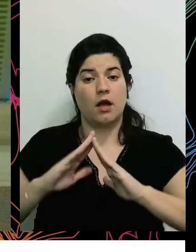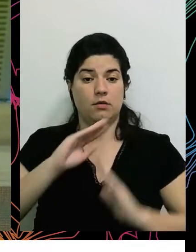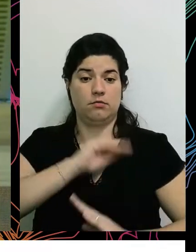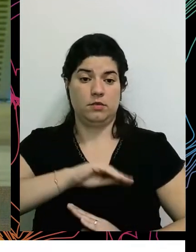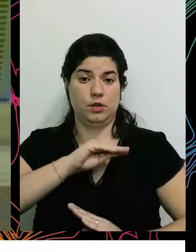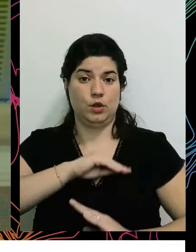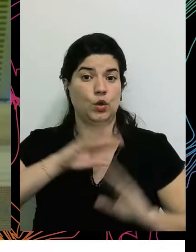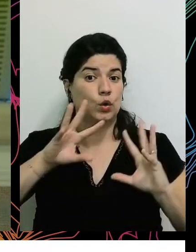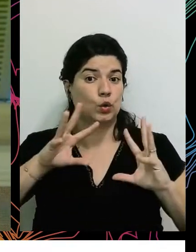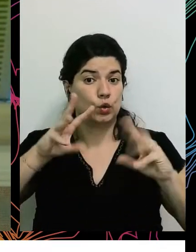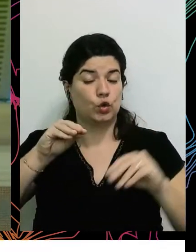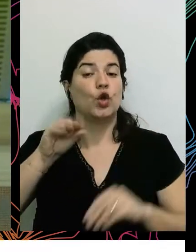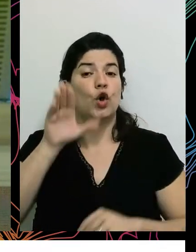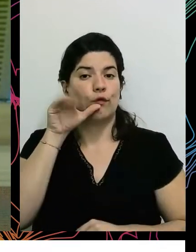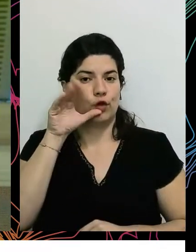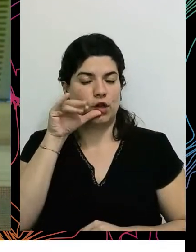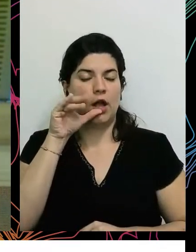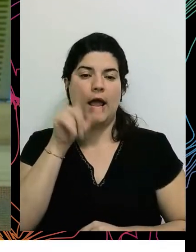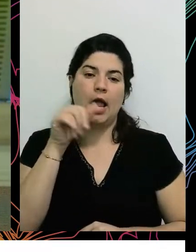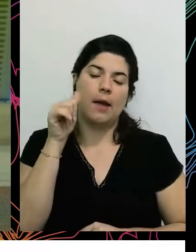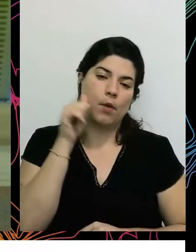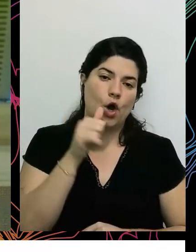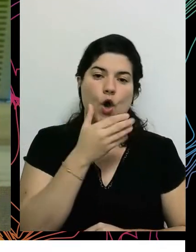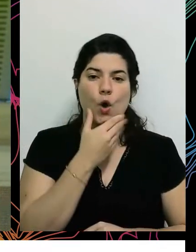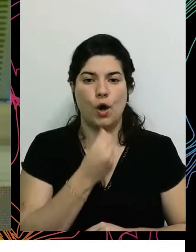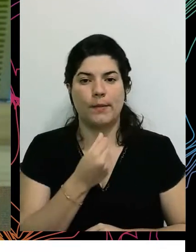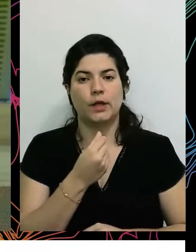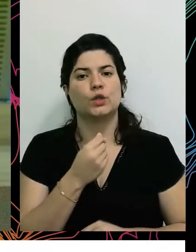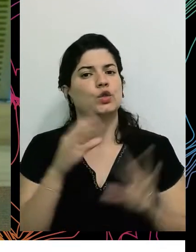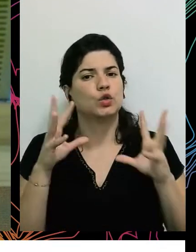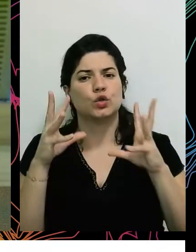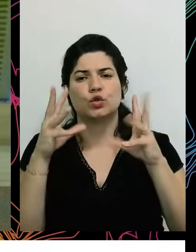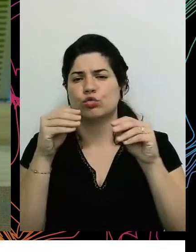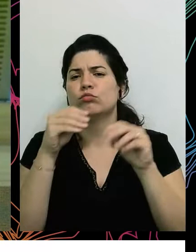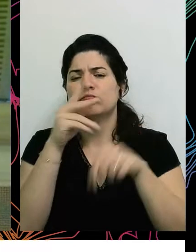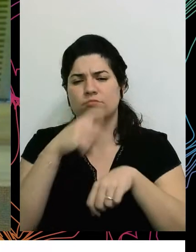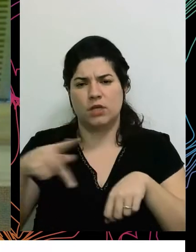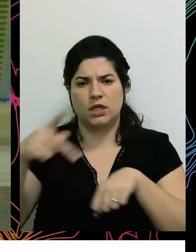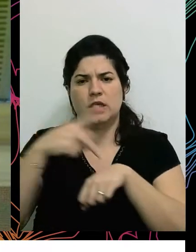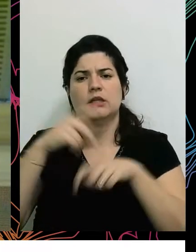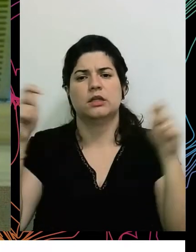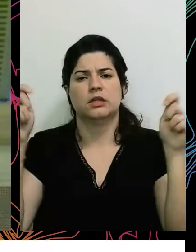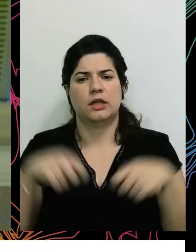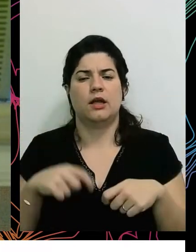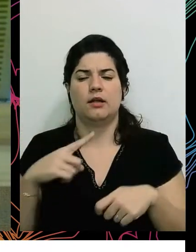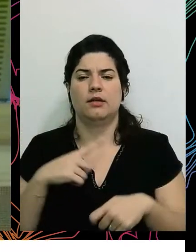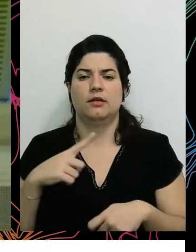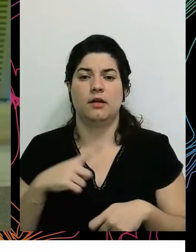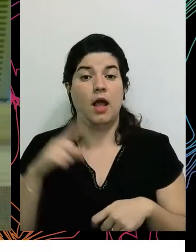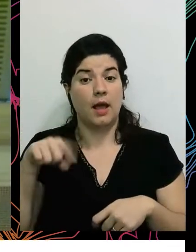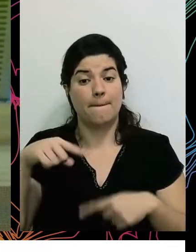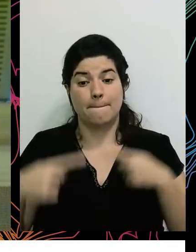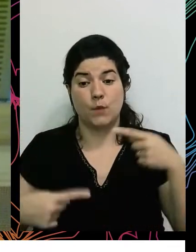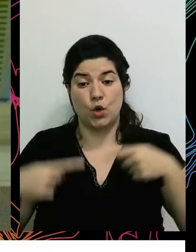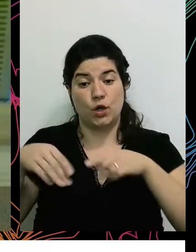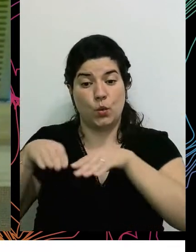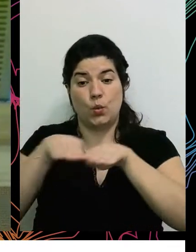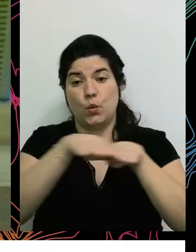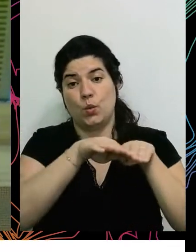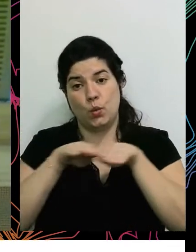os funcionários, sejam mulheres e homens, em todos os países que operamos. E essa é uma das políticas de igualdade de